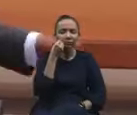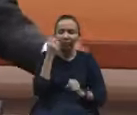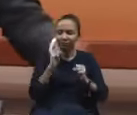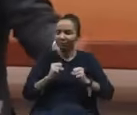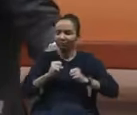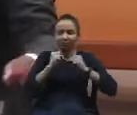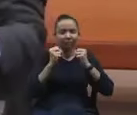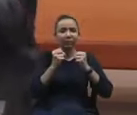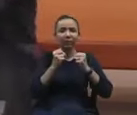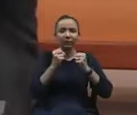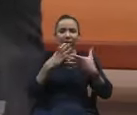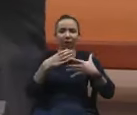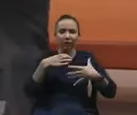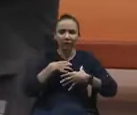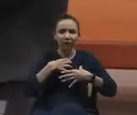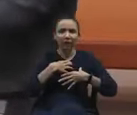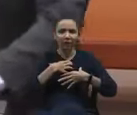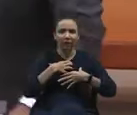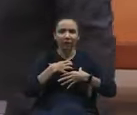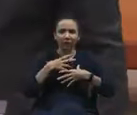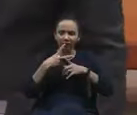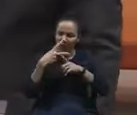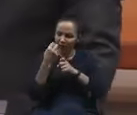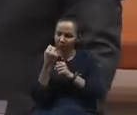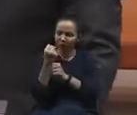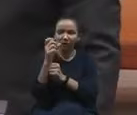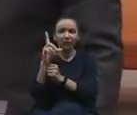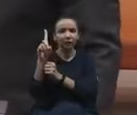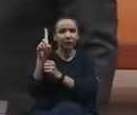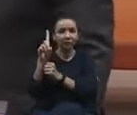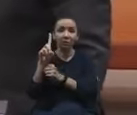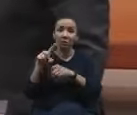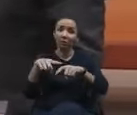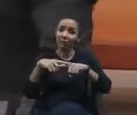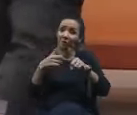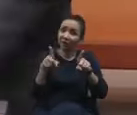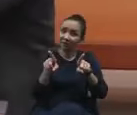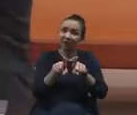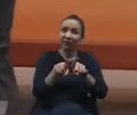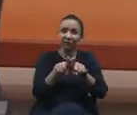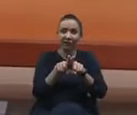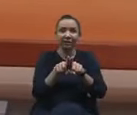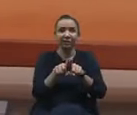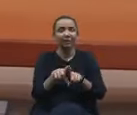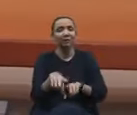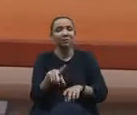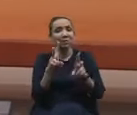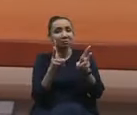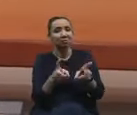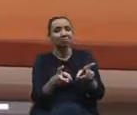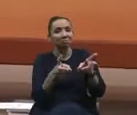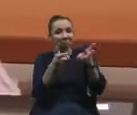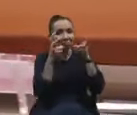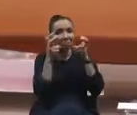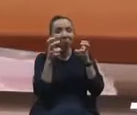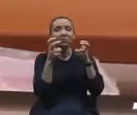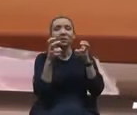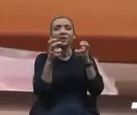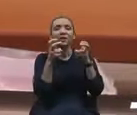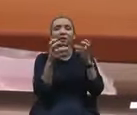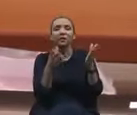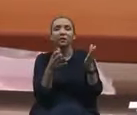Deus mas também vê a oposição do diabo aí o Eliseu disse abre os olhos dele quando Ele olhou